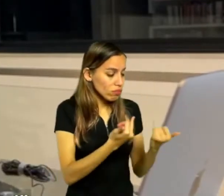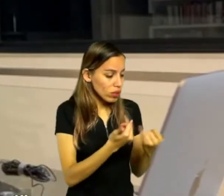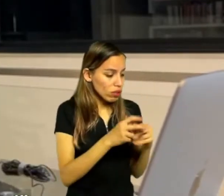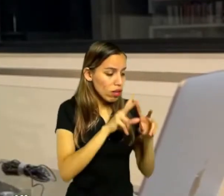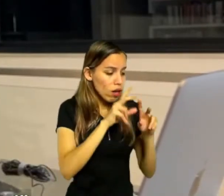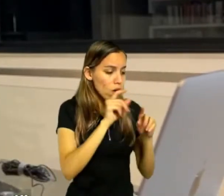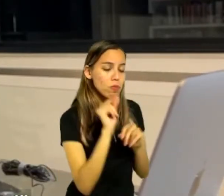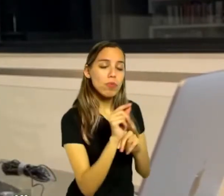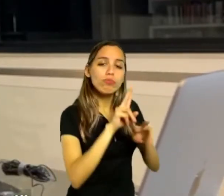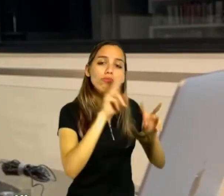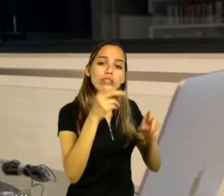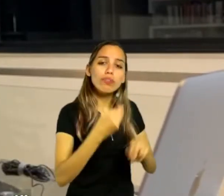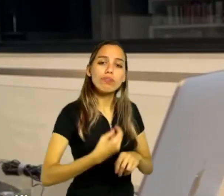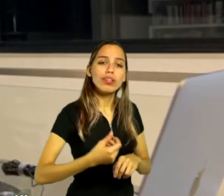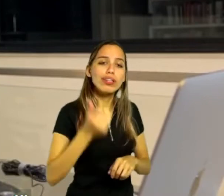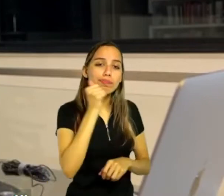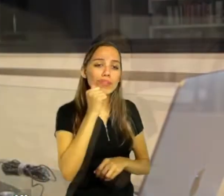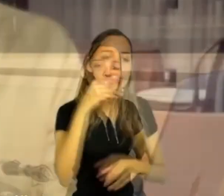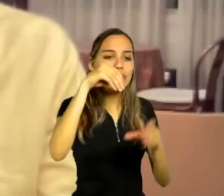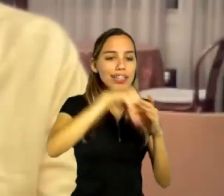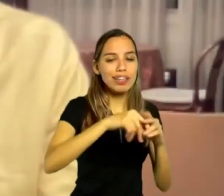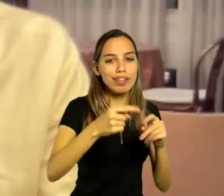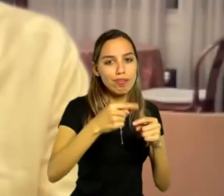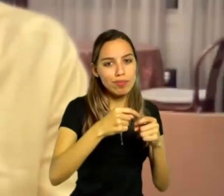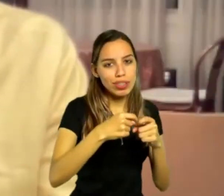na sua vida. Olha,